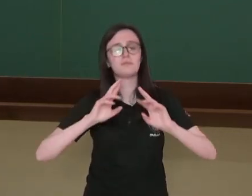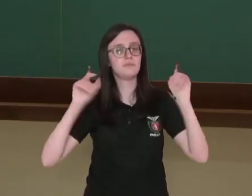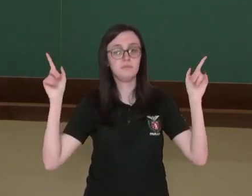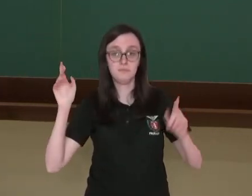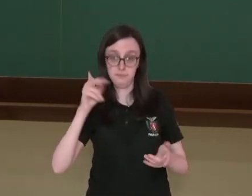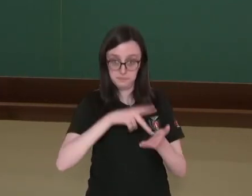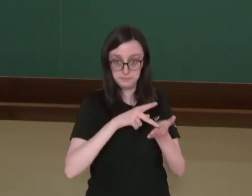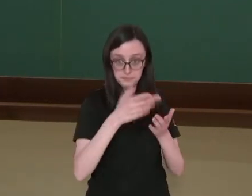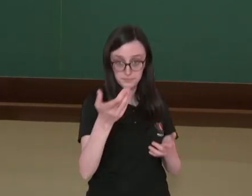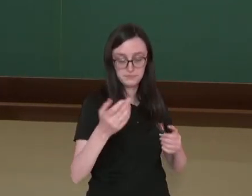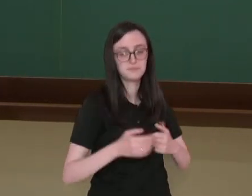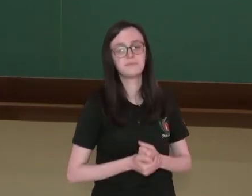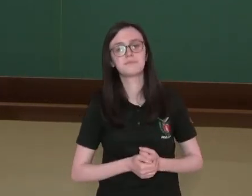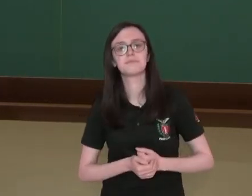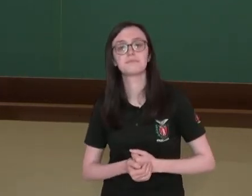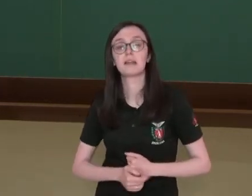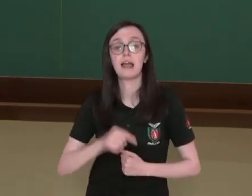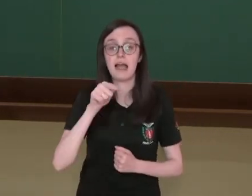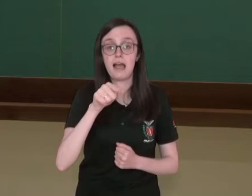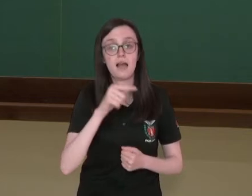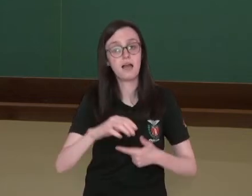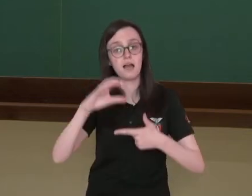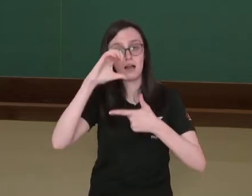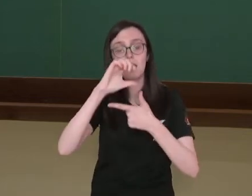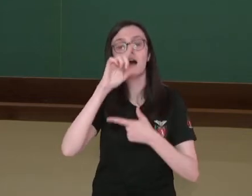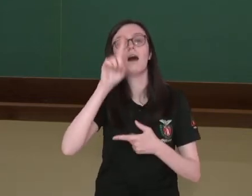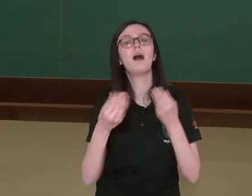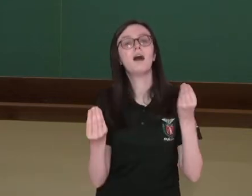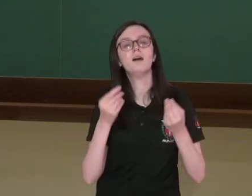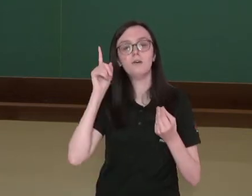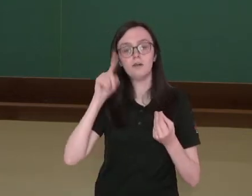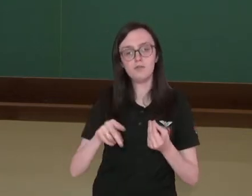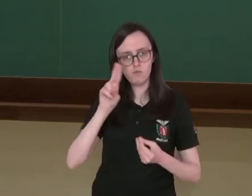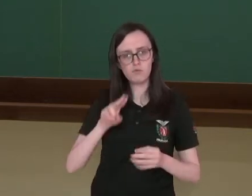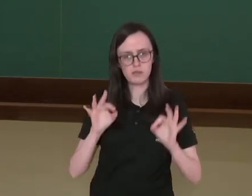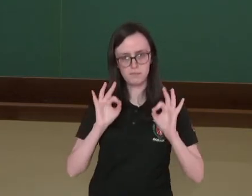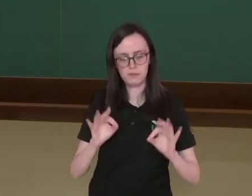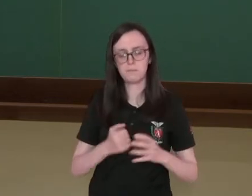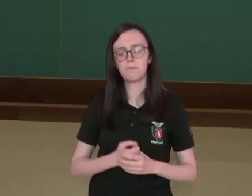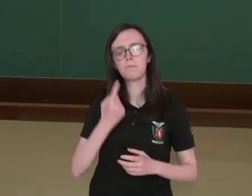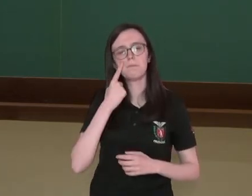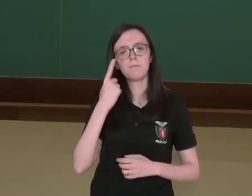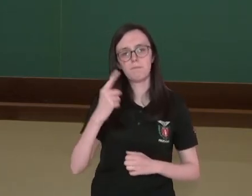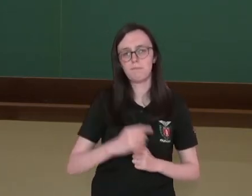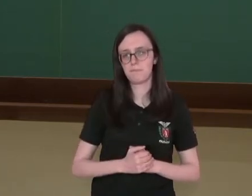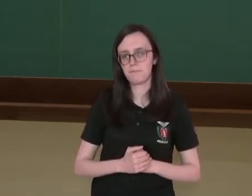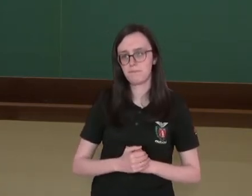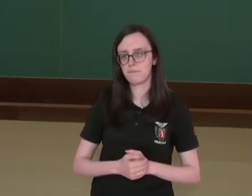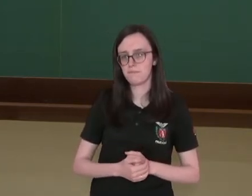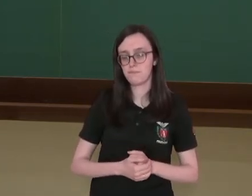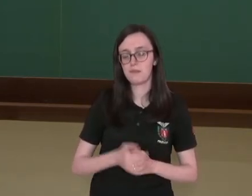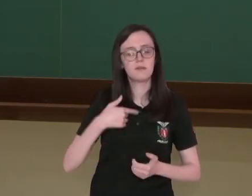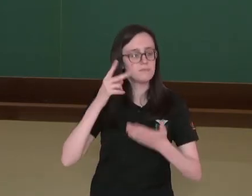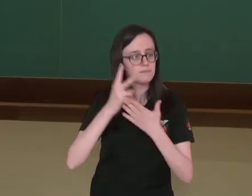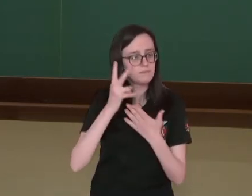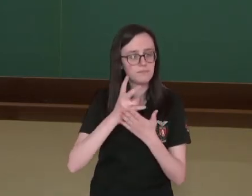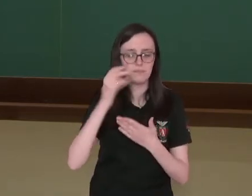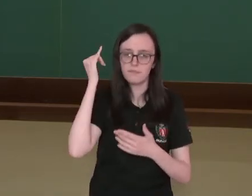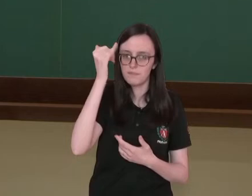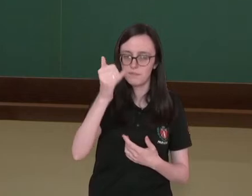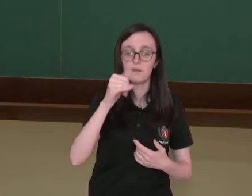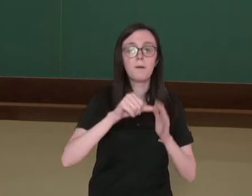não é verdade? Então, esse problema é um problema aplicado. Então, o que eu vou dar, como eu sempre digo para vocês,